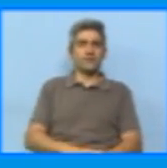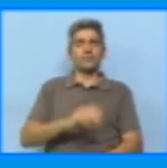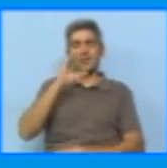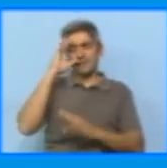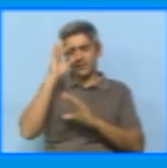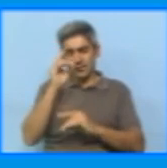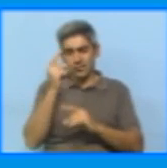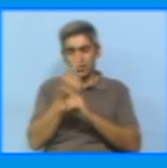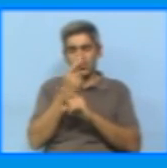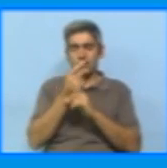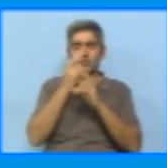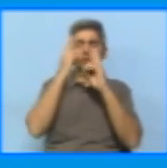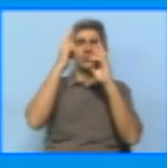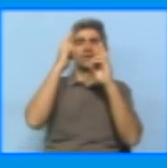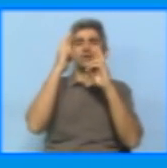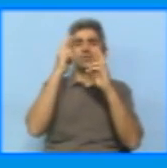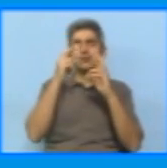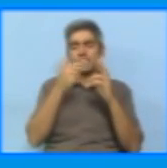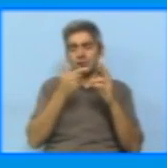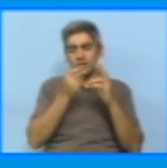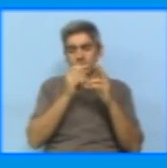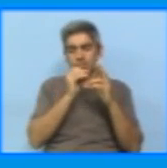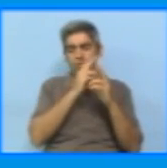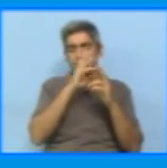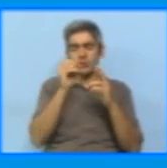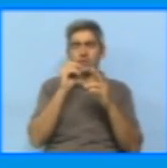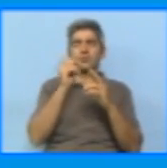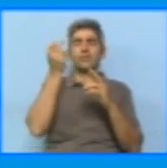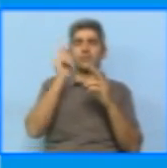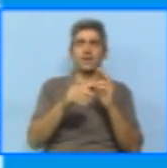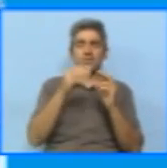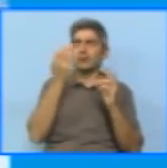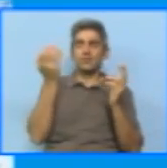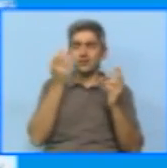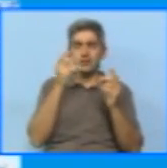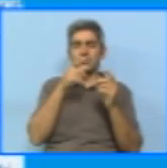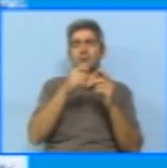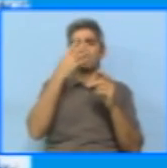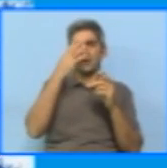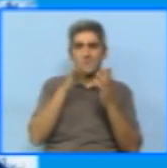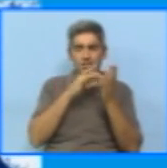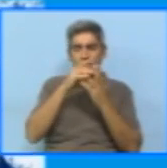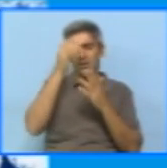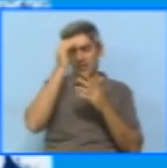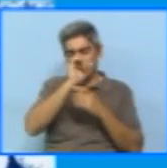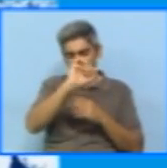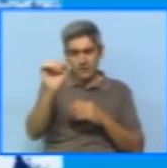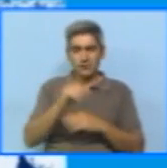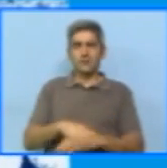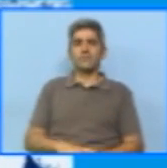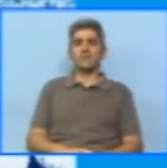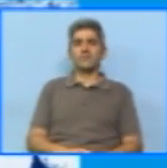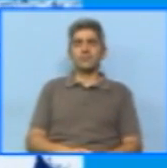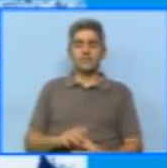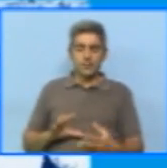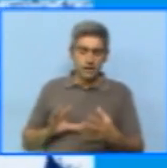fixarmos-nos desejando este tesouro. Este tesouro que aparece então no primeiro livro dos Reis, ligado